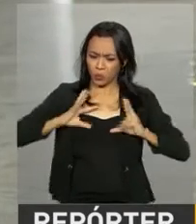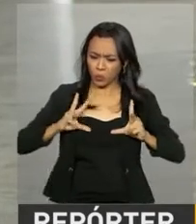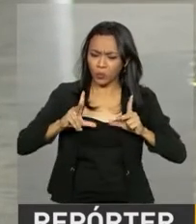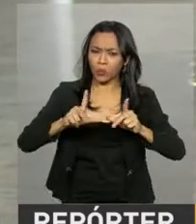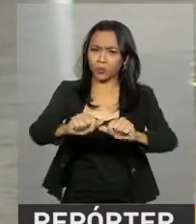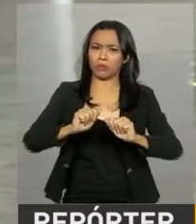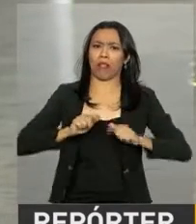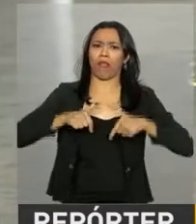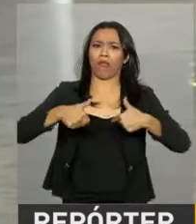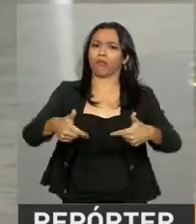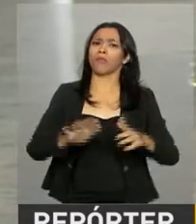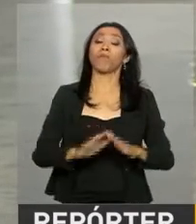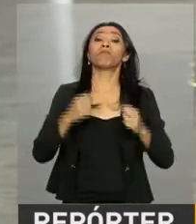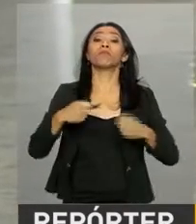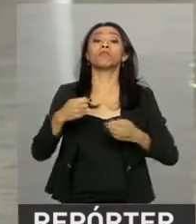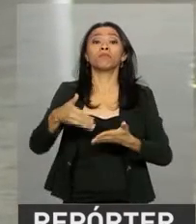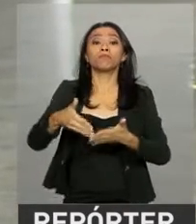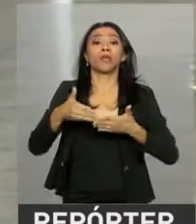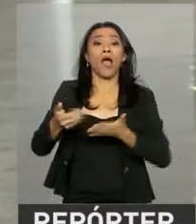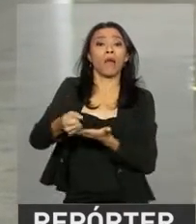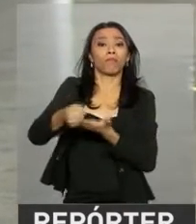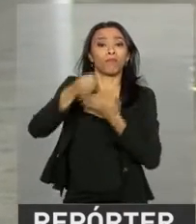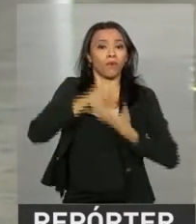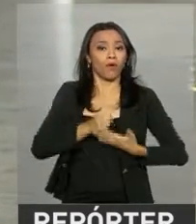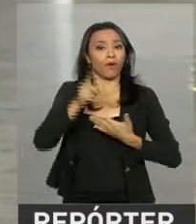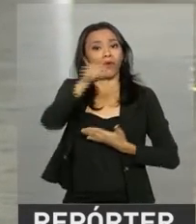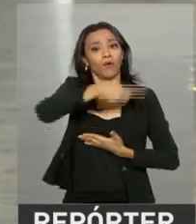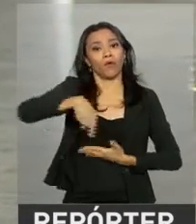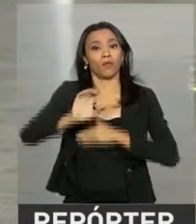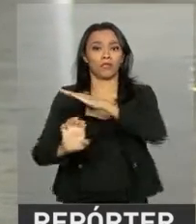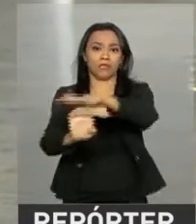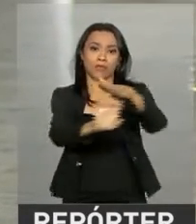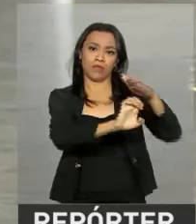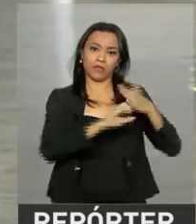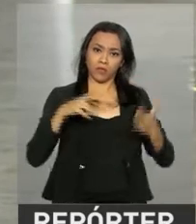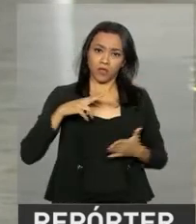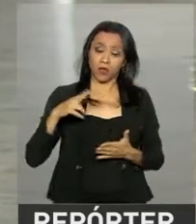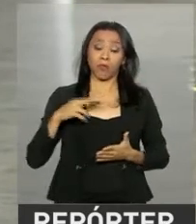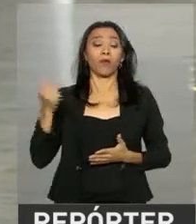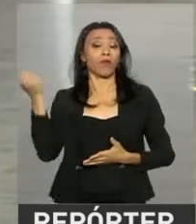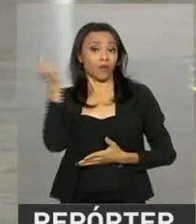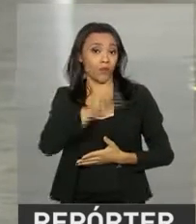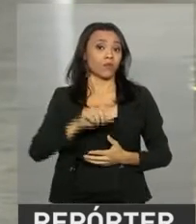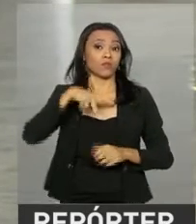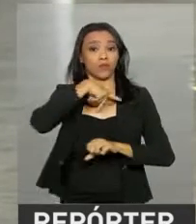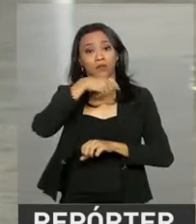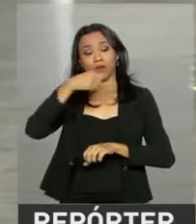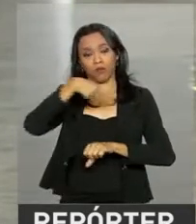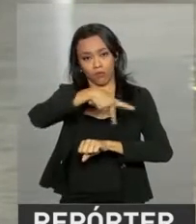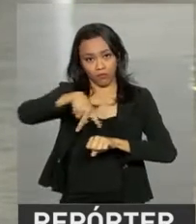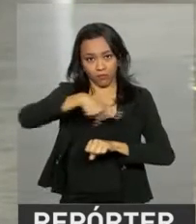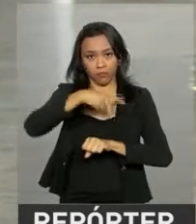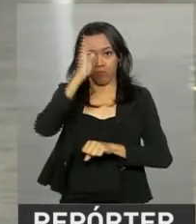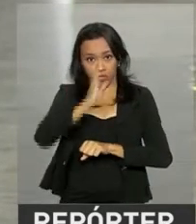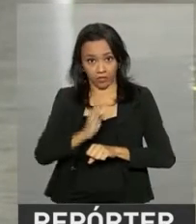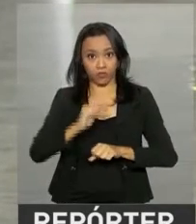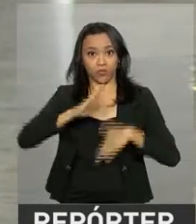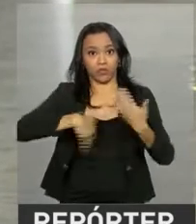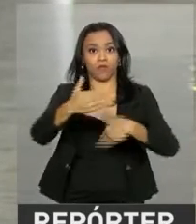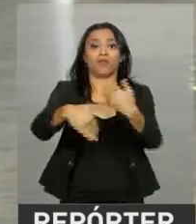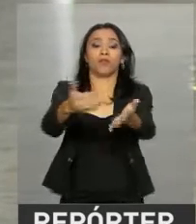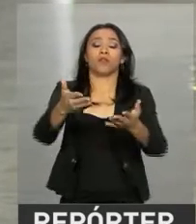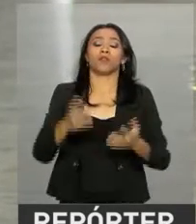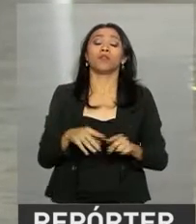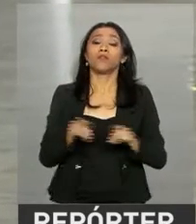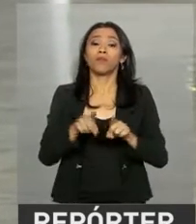contar com a presença da iniciativa privada para que o brasil para que o brasil alcance o desenvolvimento econômico o presidente destacou a importância de